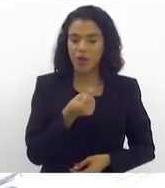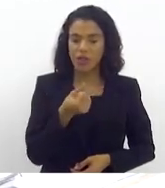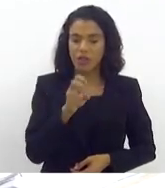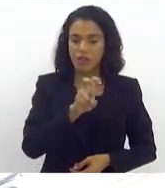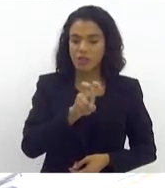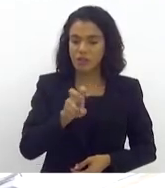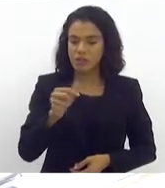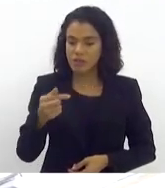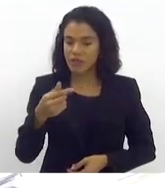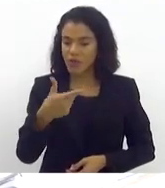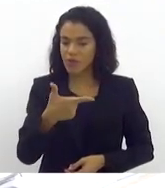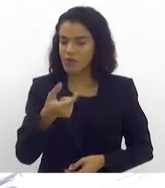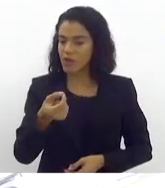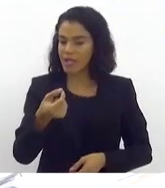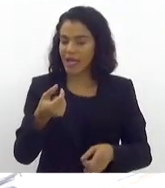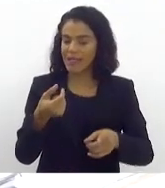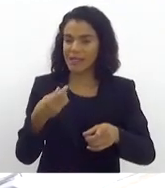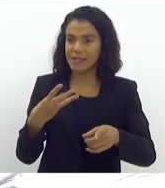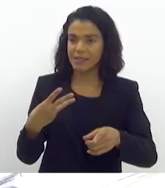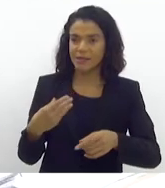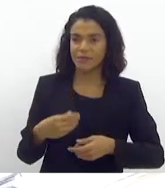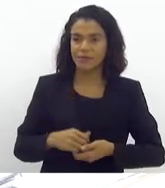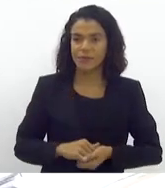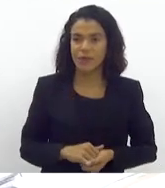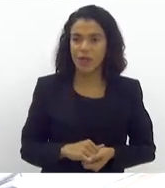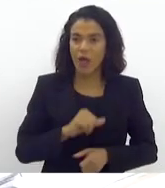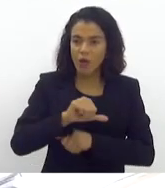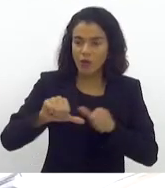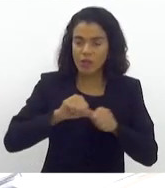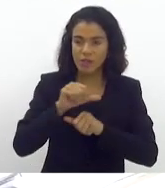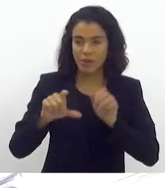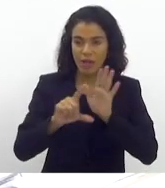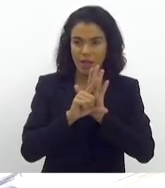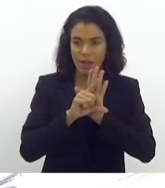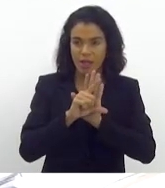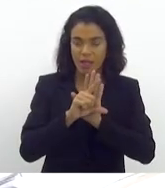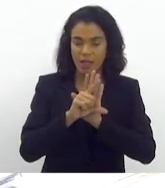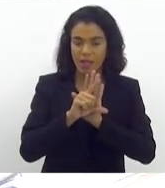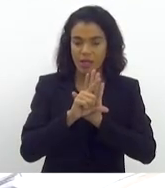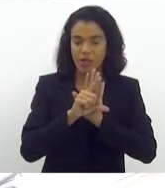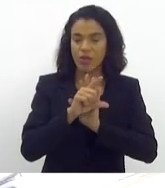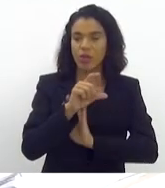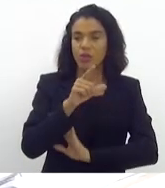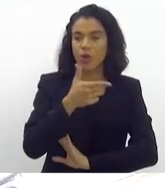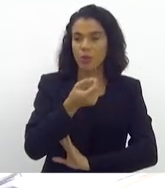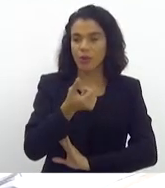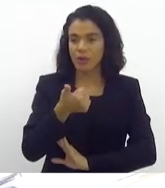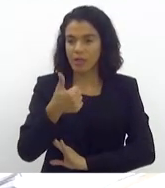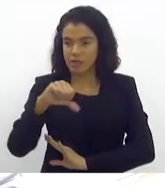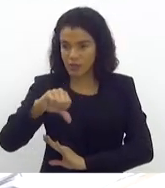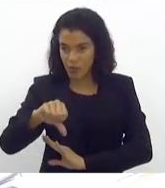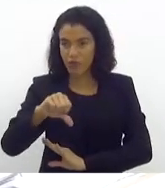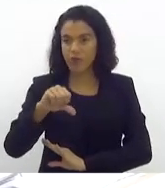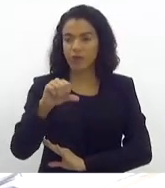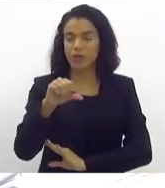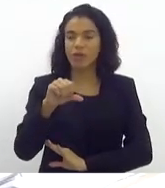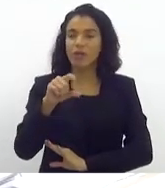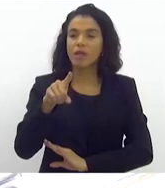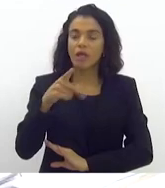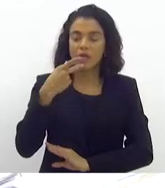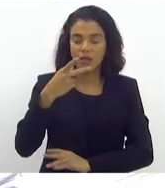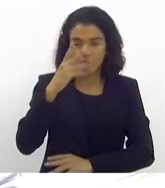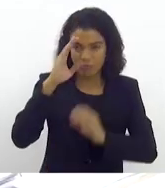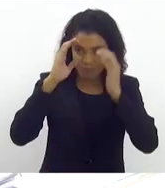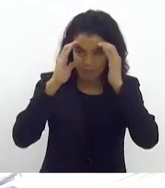PL 557-23, de autoria do deputado Brazão, que altera a redação da Lei 8.552 de 2019, de 8 de outubro de 2019, que